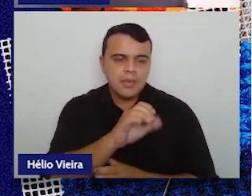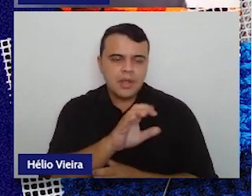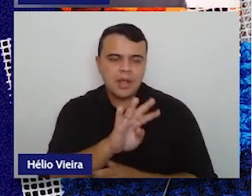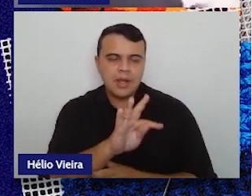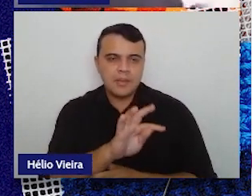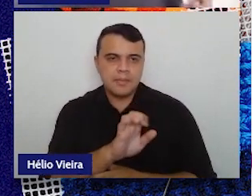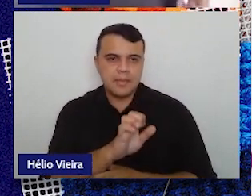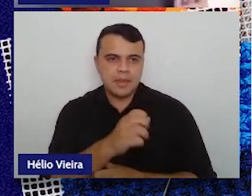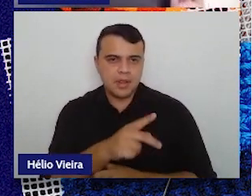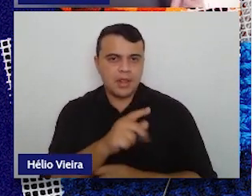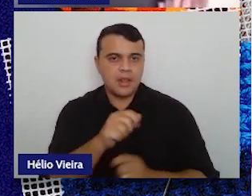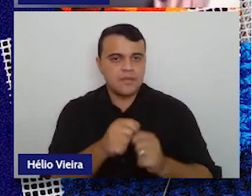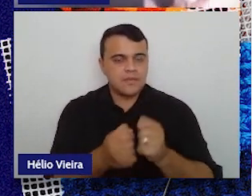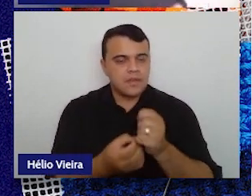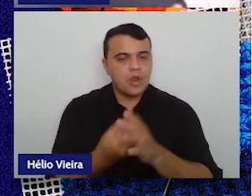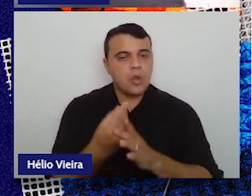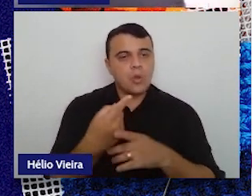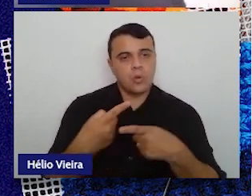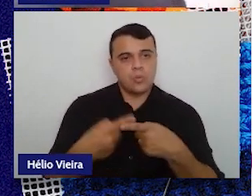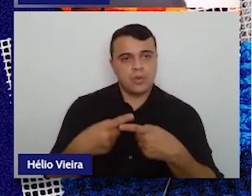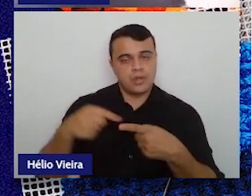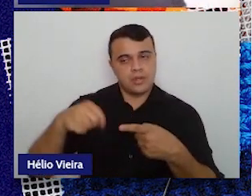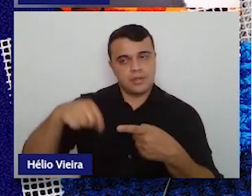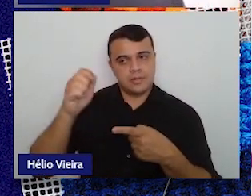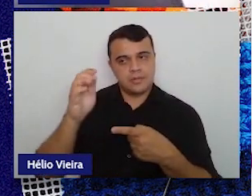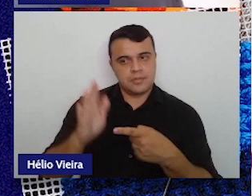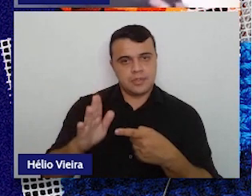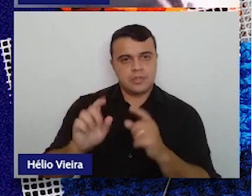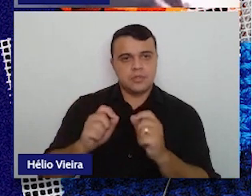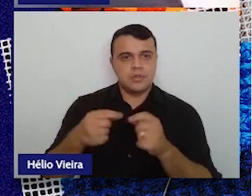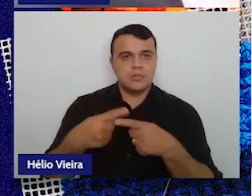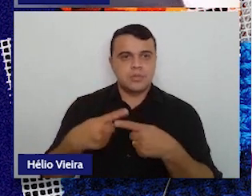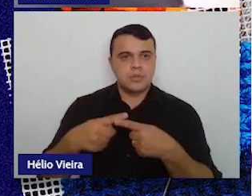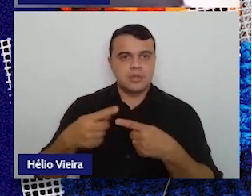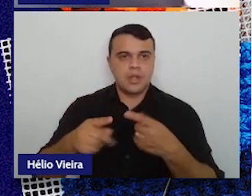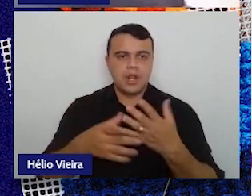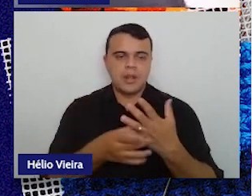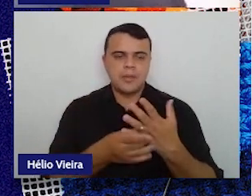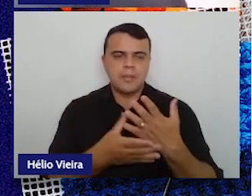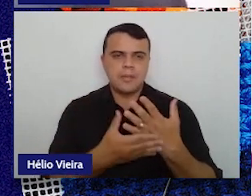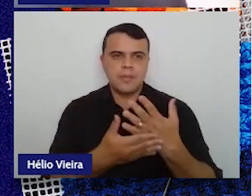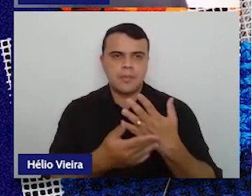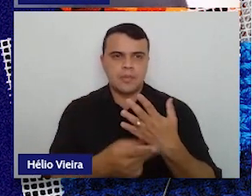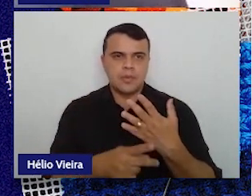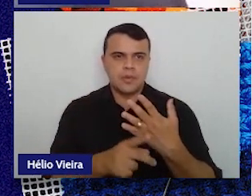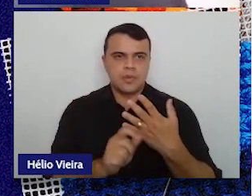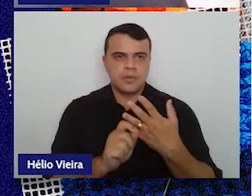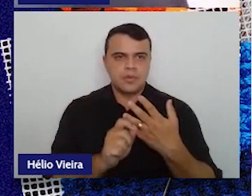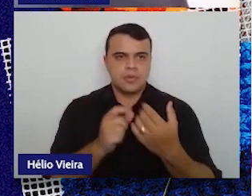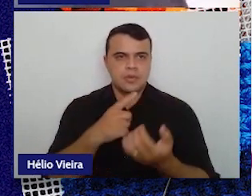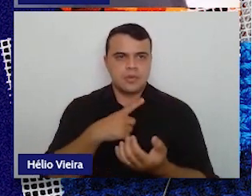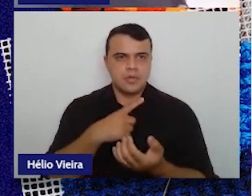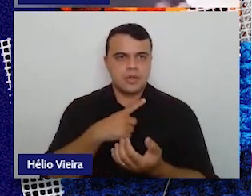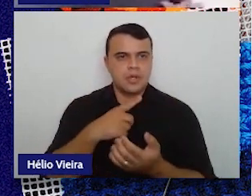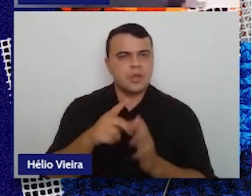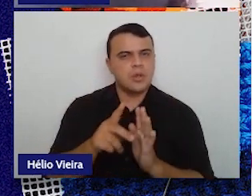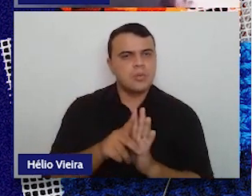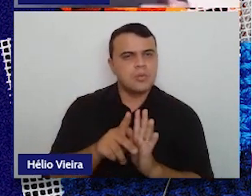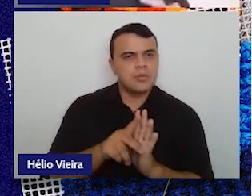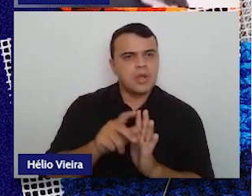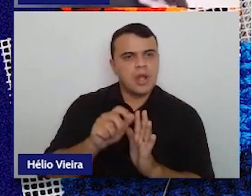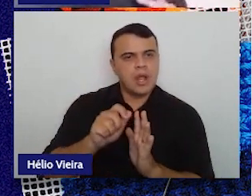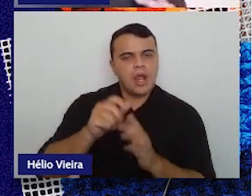técnica que veio para o Brasil pelas mãos muito provavelmente dos